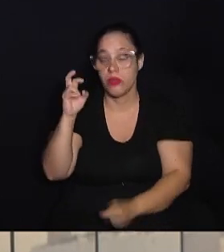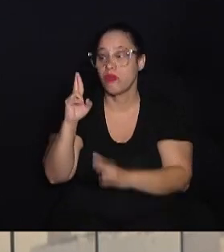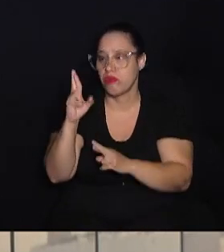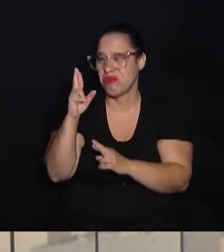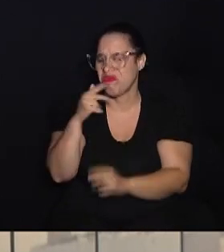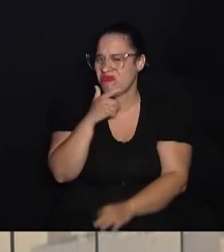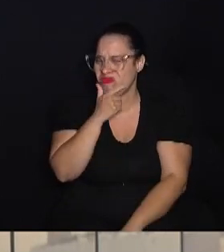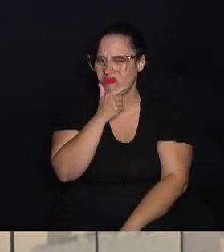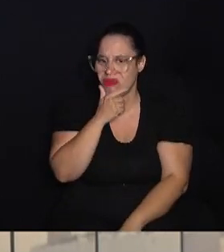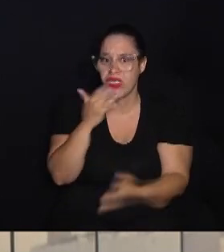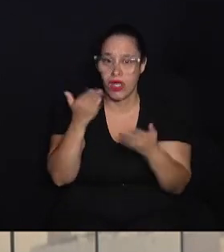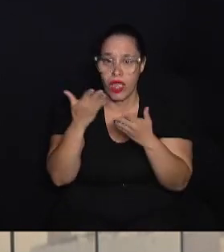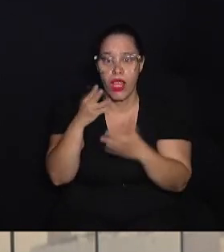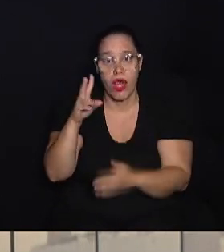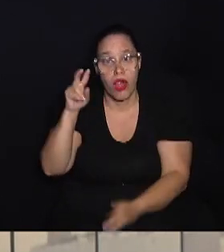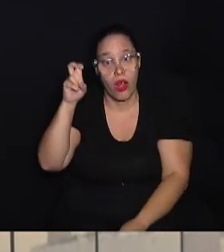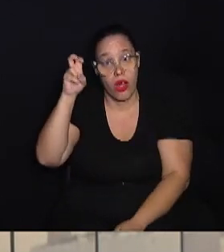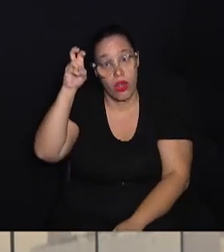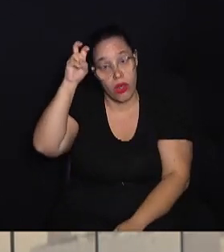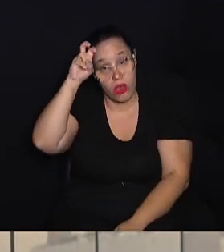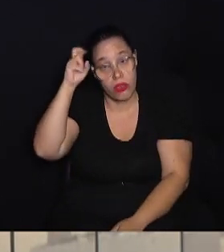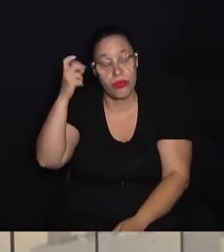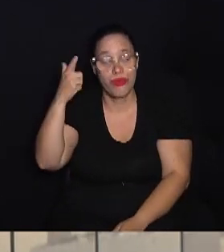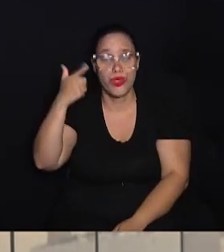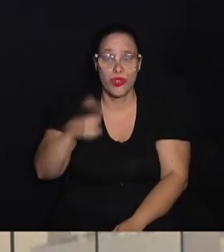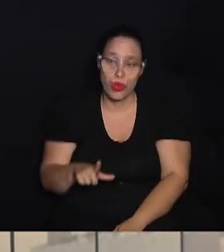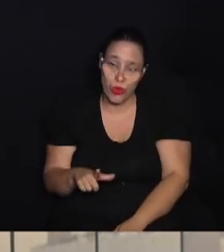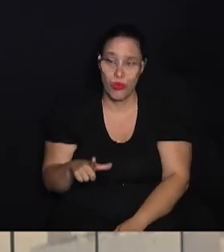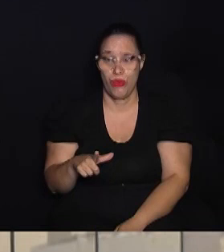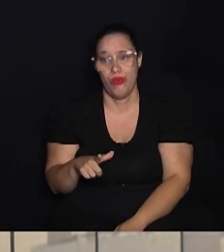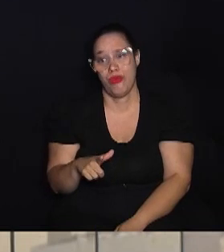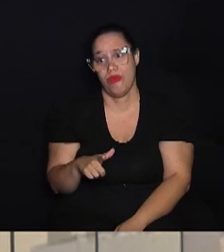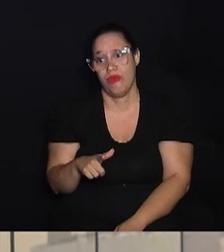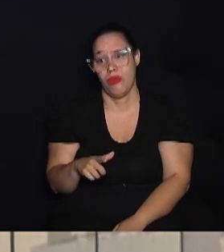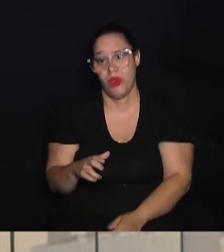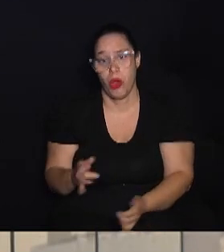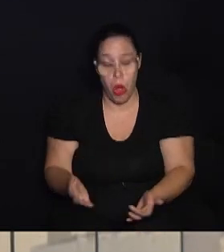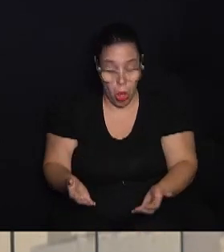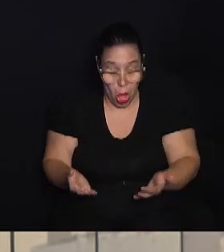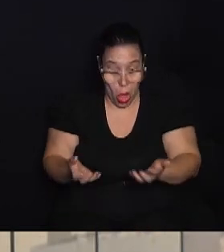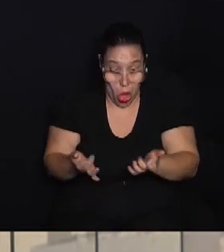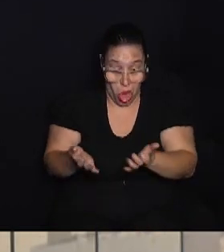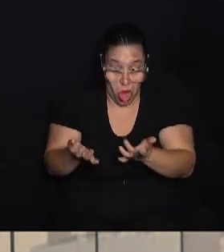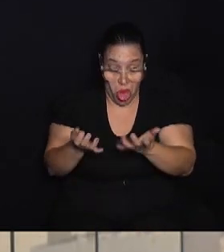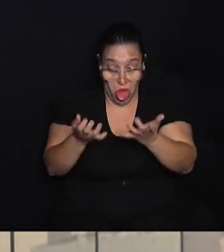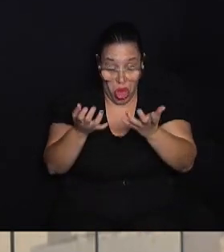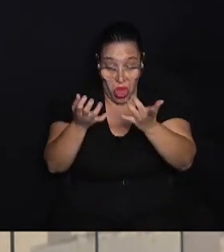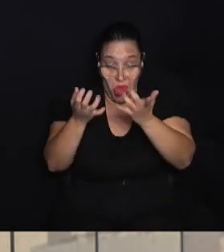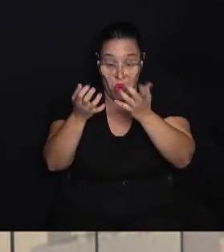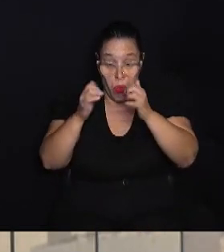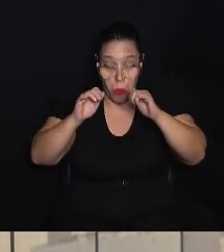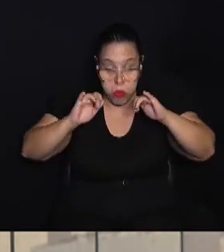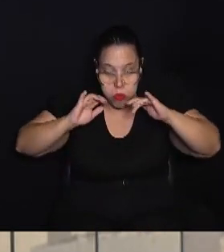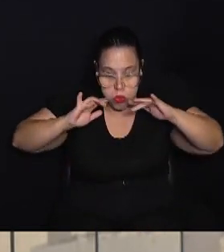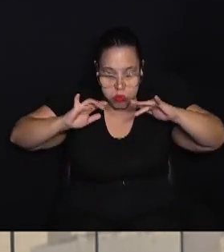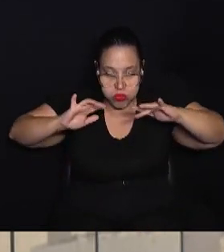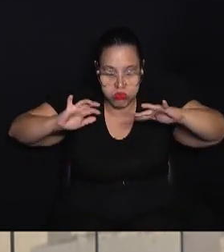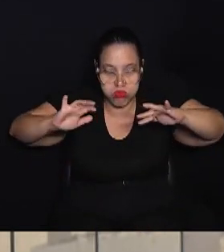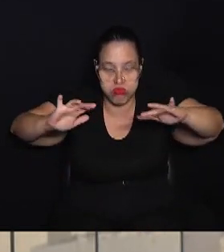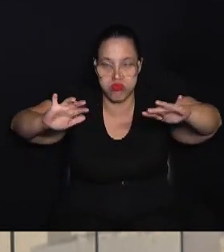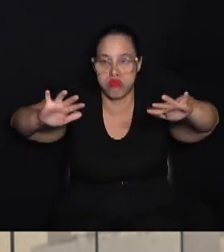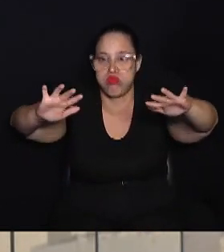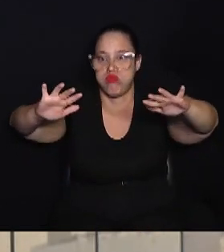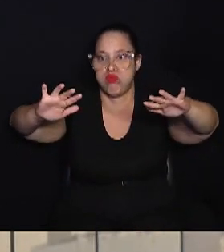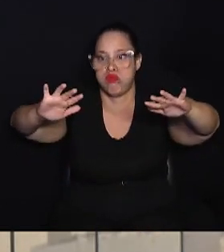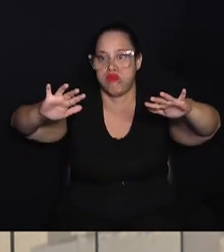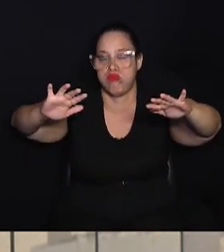que agora na quinta-feira a gente tenha novamente um aumento dessa fumaça transportada